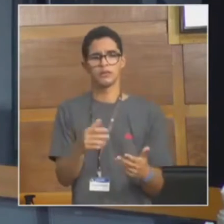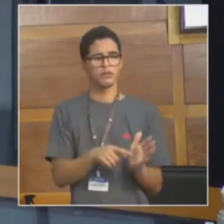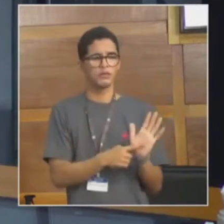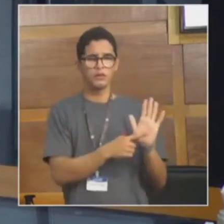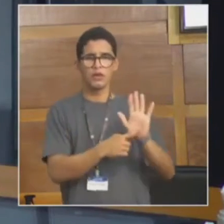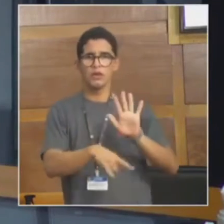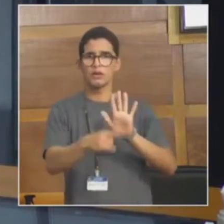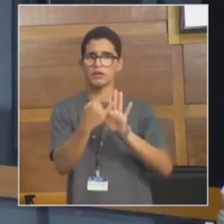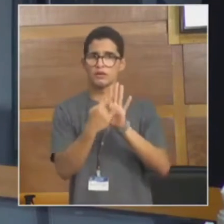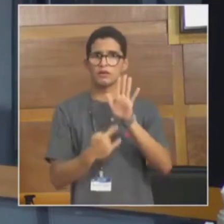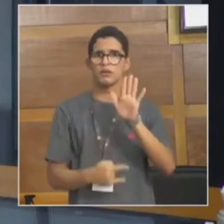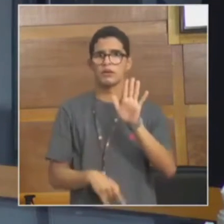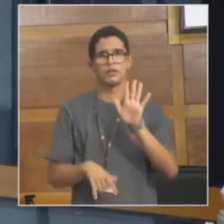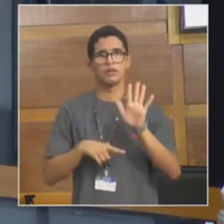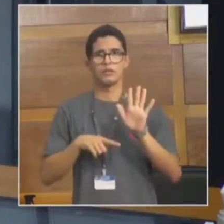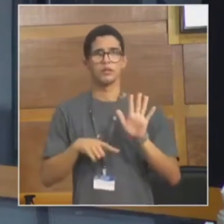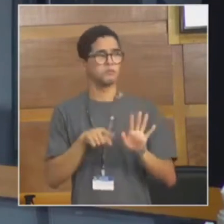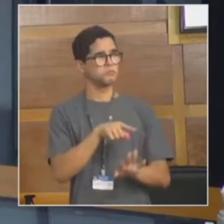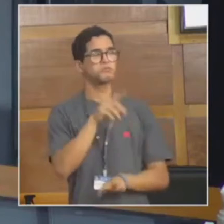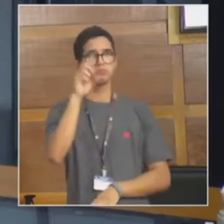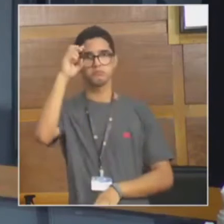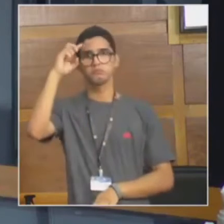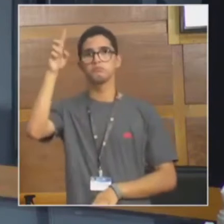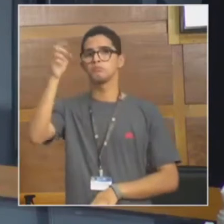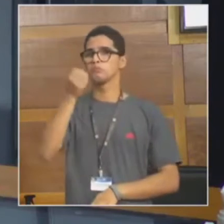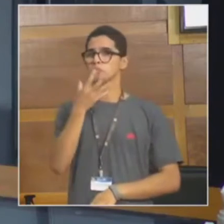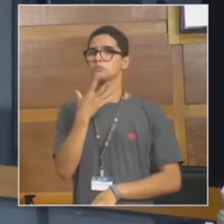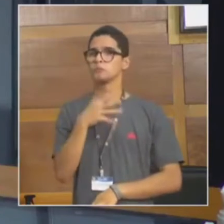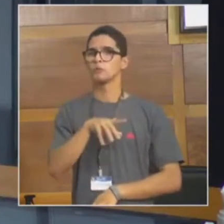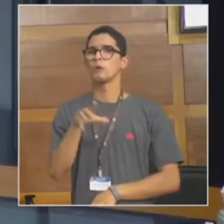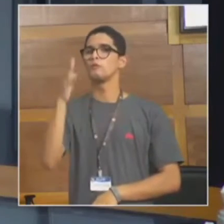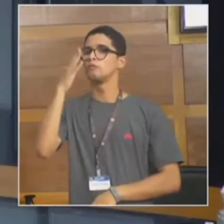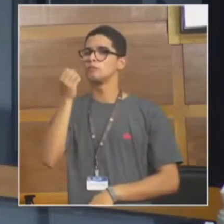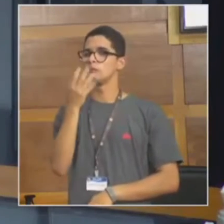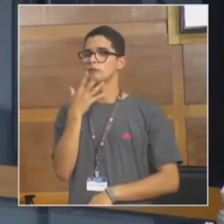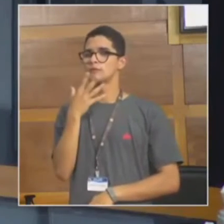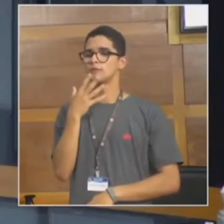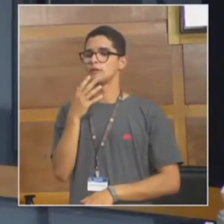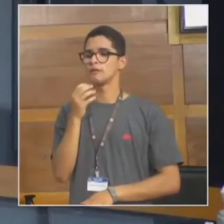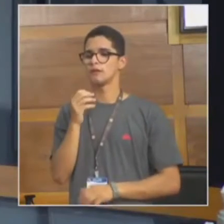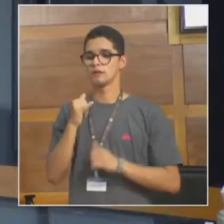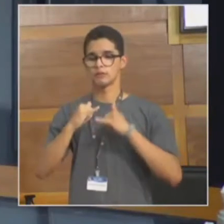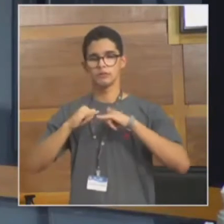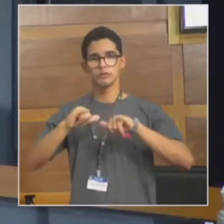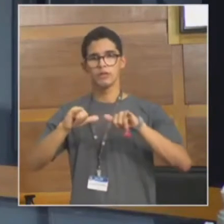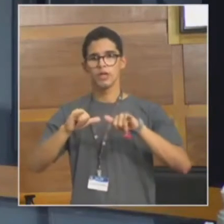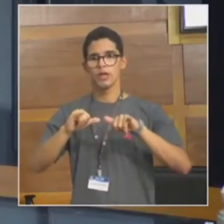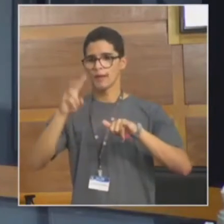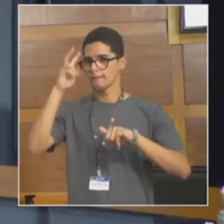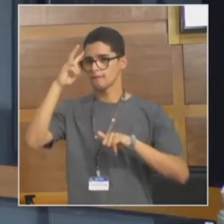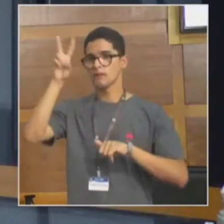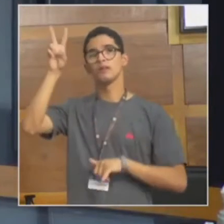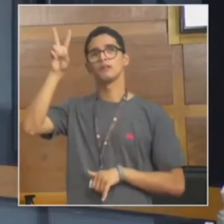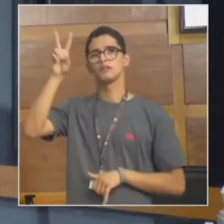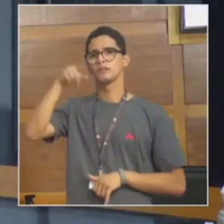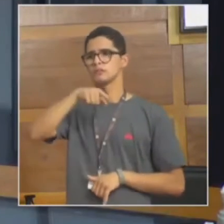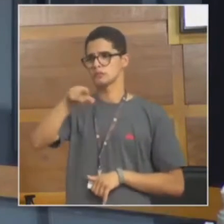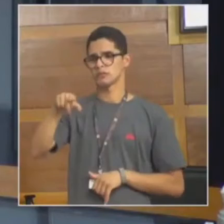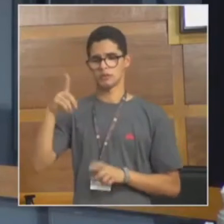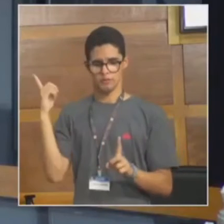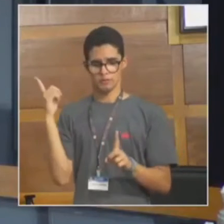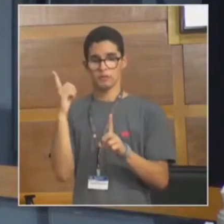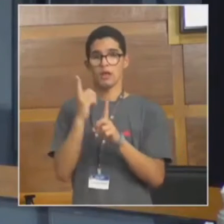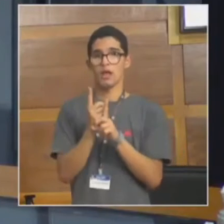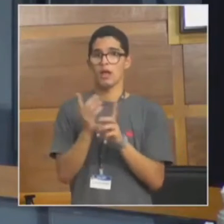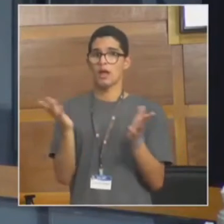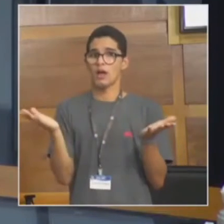nota que eu acho uma coisa muito legal a ideia dele aqui até bom você falar sobre isso mas lembrando e vamos onde chegamos a gente